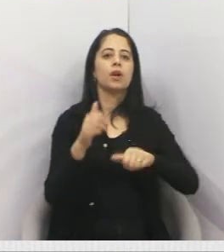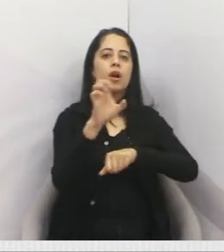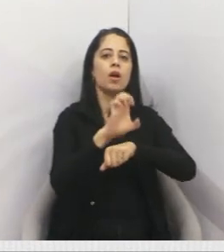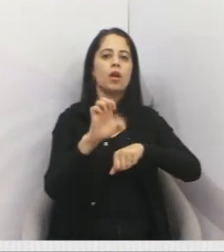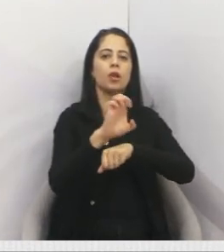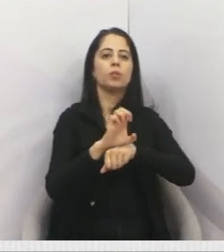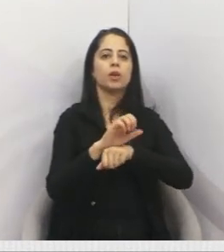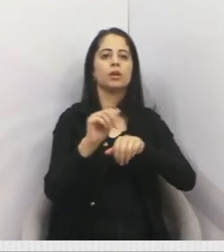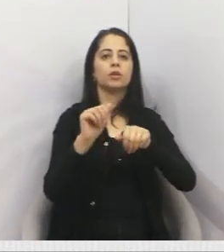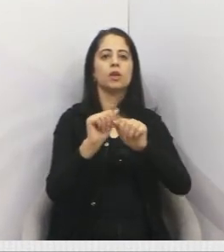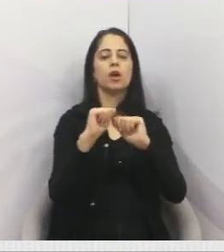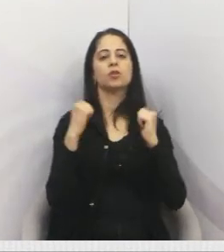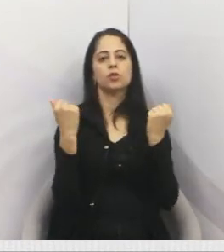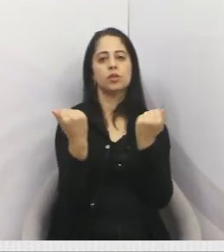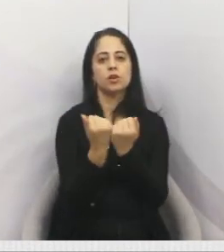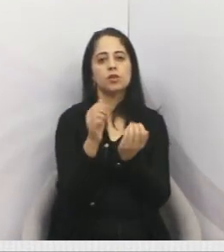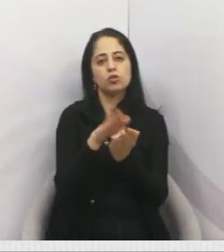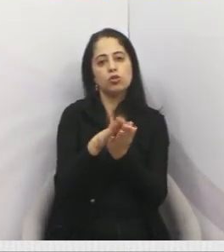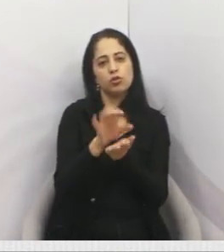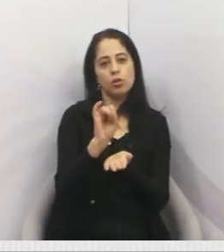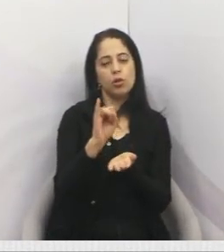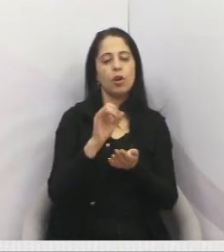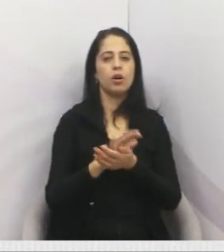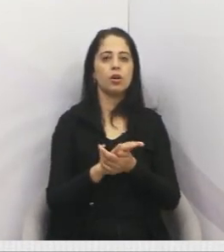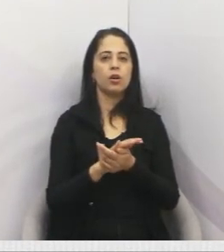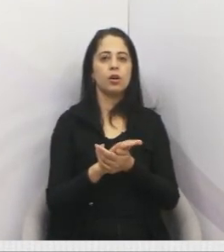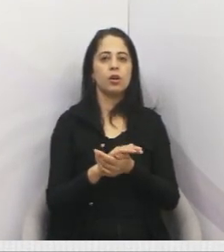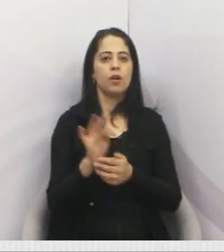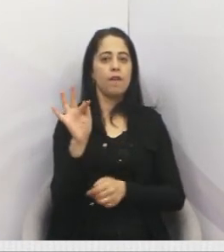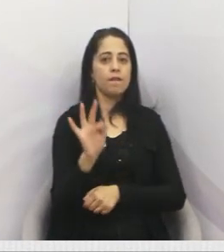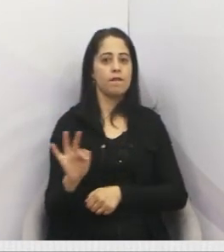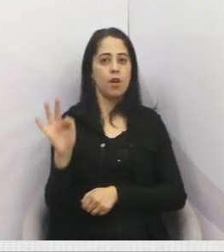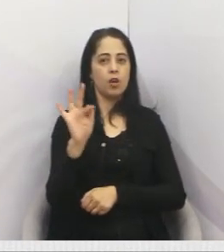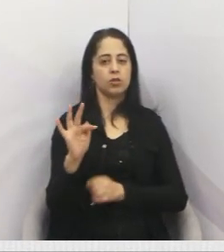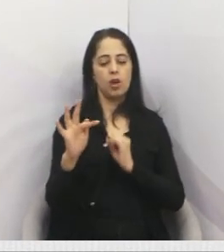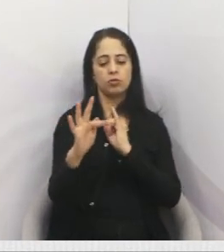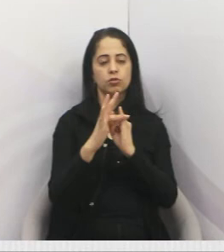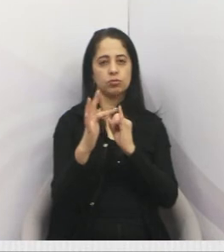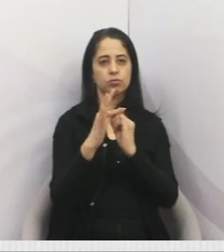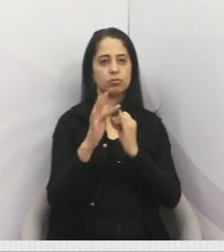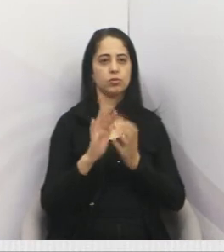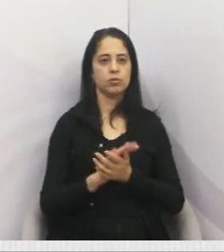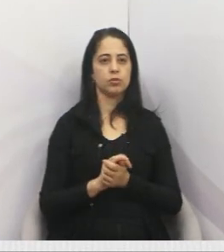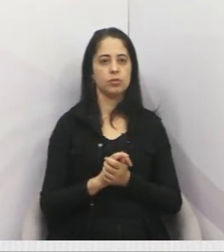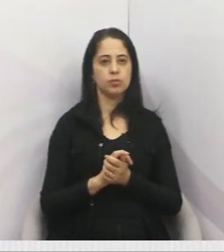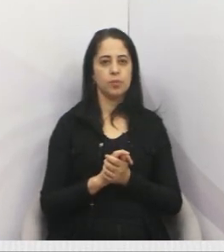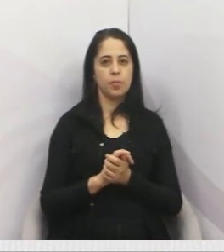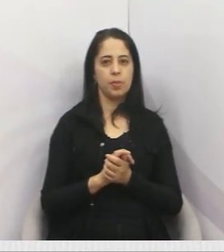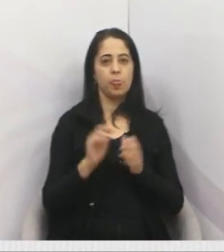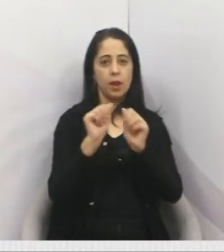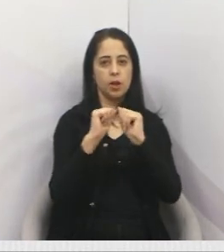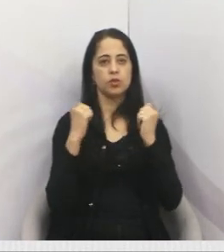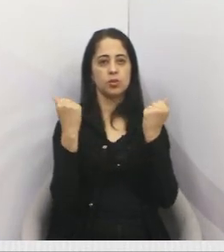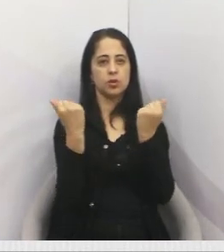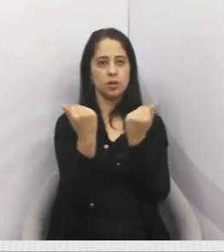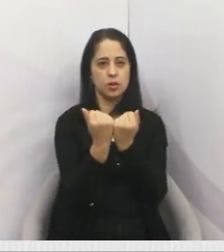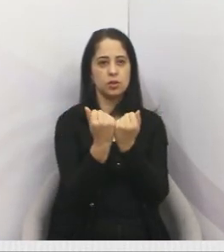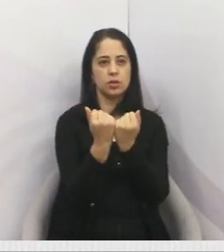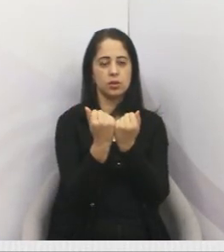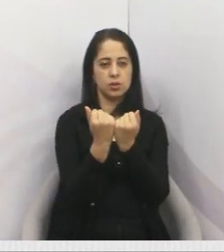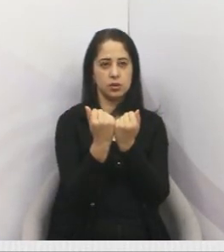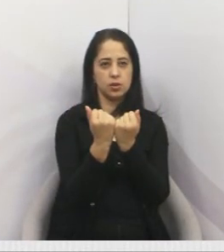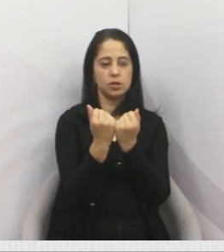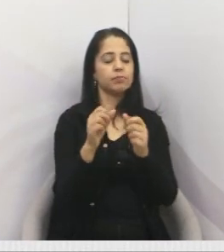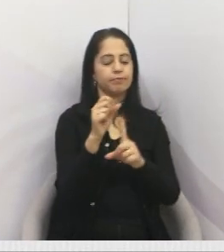Associação Comercial e Industrial de Jacareí, entidades acadêmicas de pesquisa, Instituto Federal, Associação da Sociedade, Organização